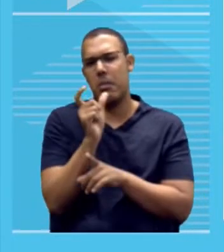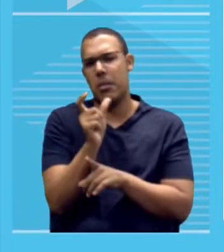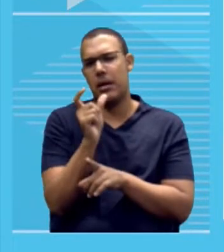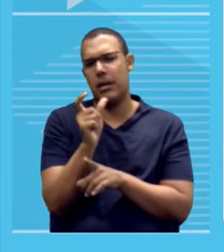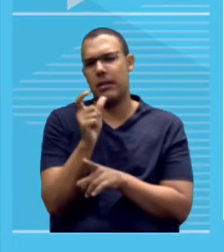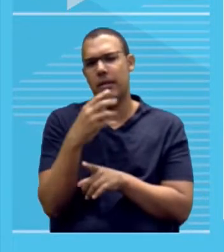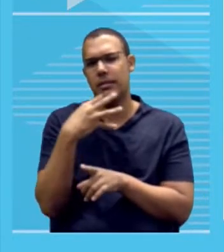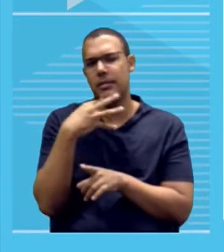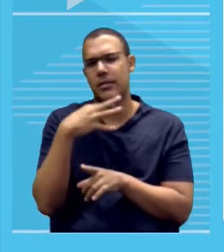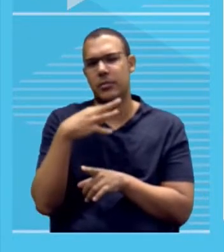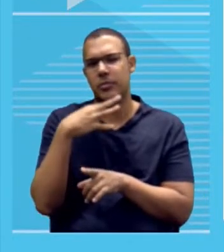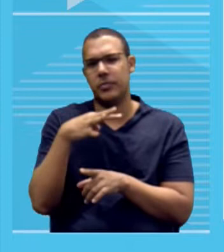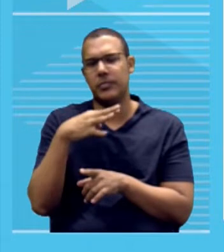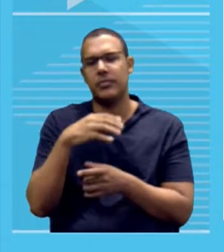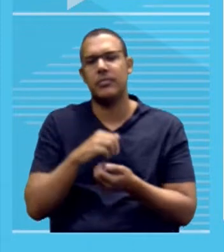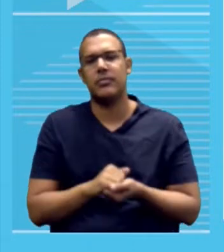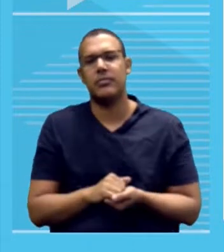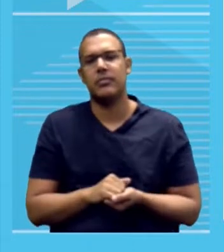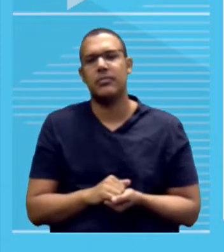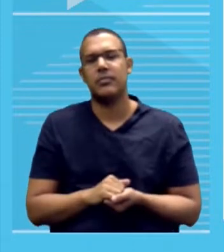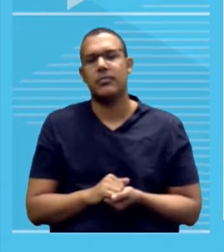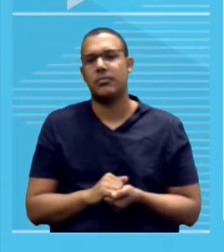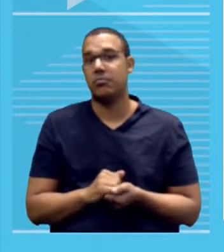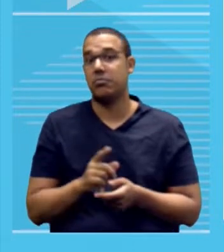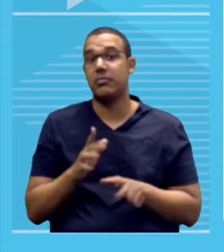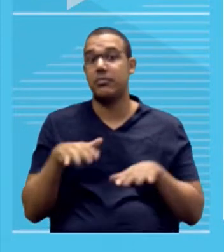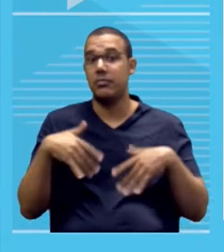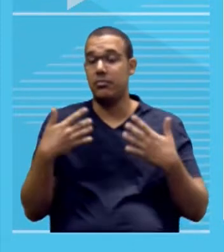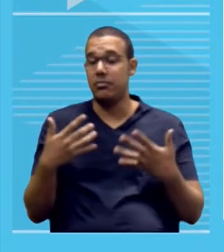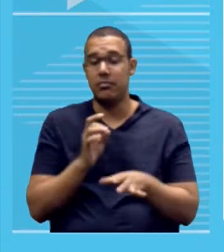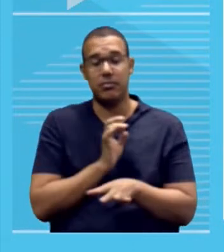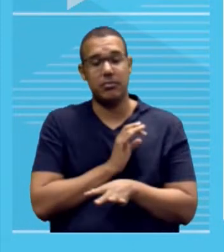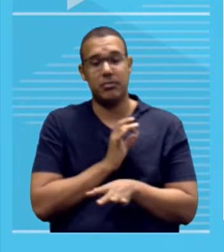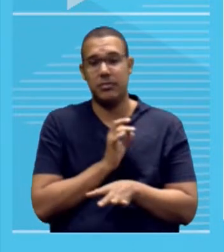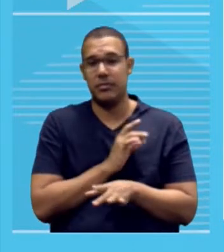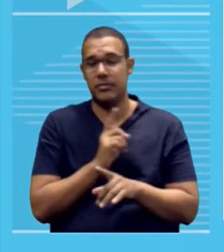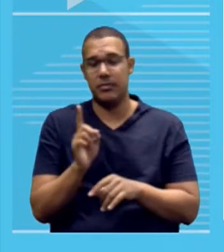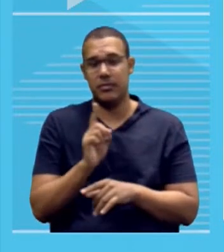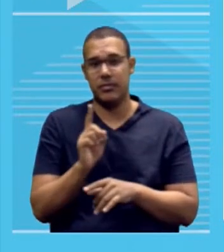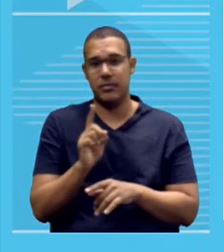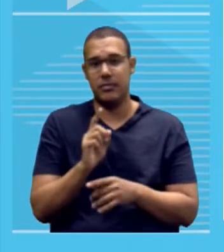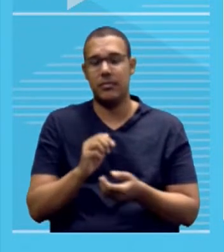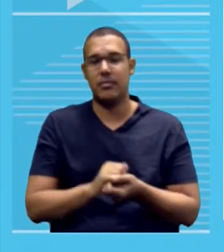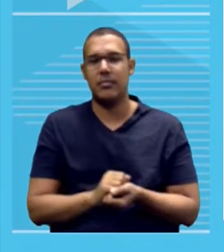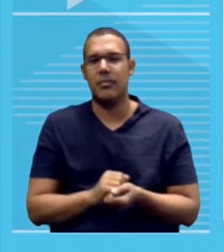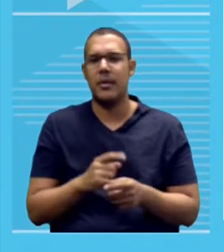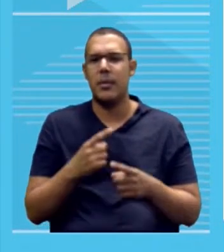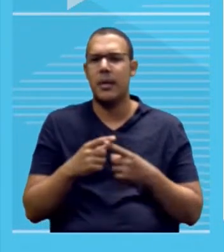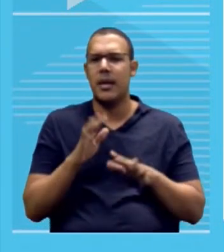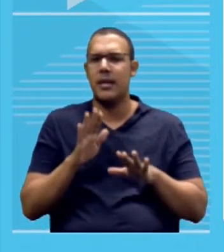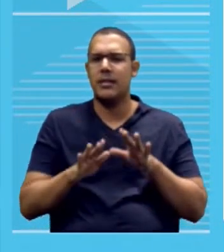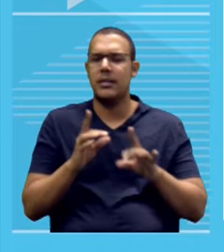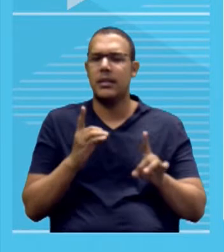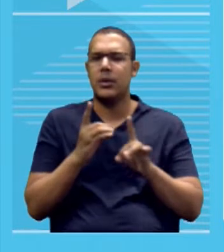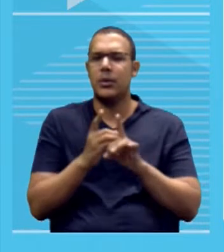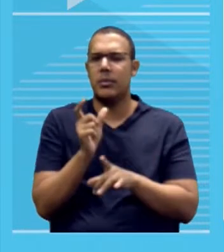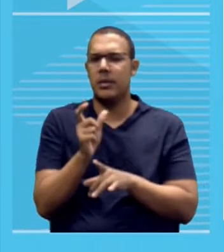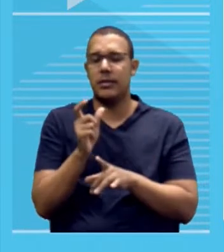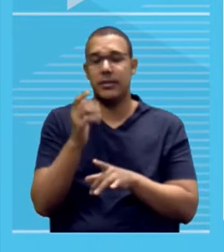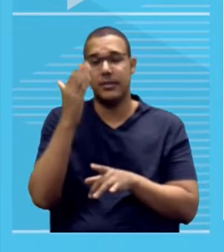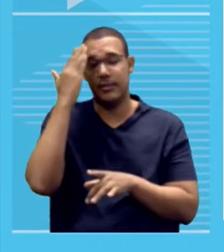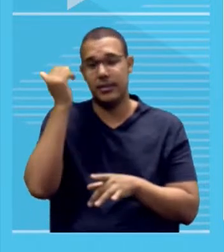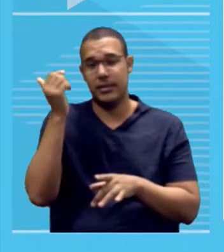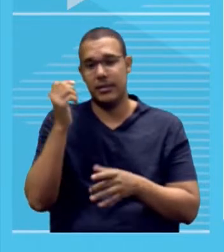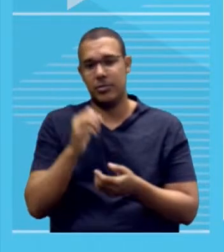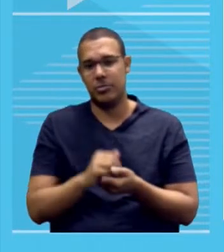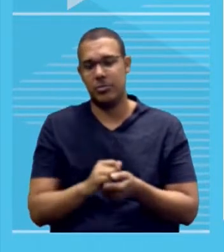você não conhece faz parte não se amedronte Não perca aí não você vai encontrar faz parte mas é